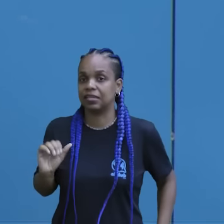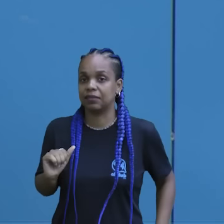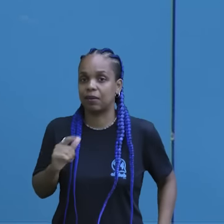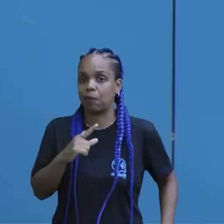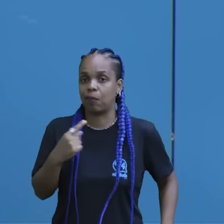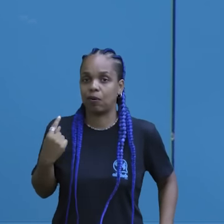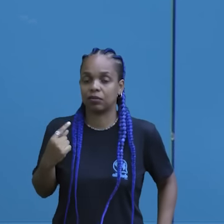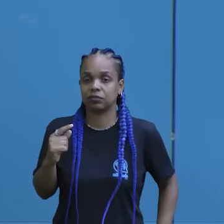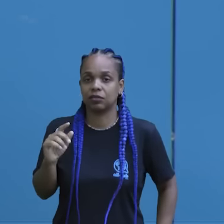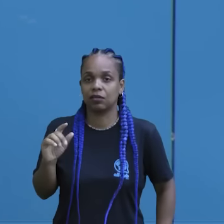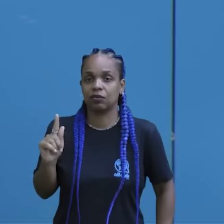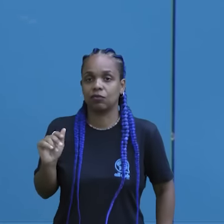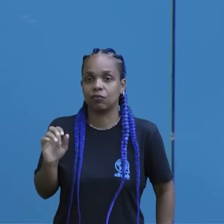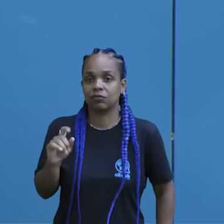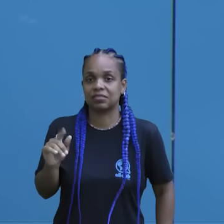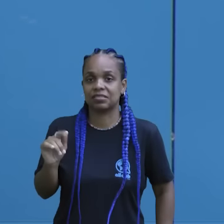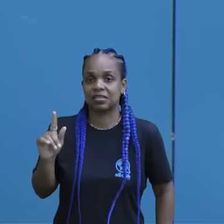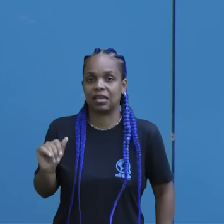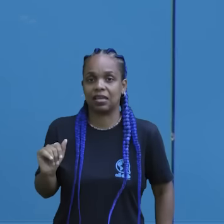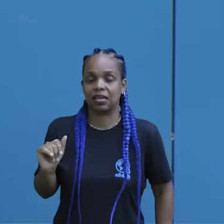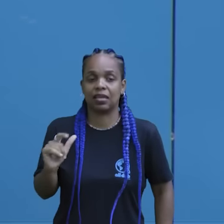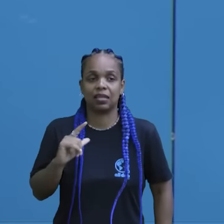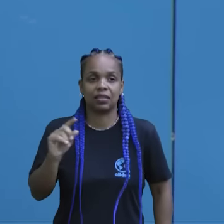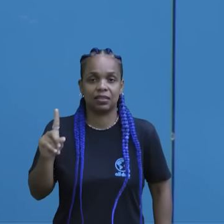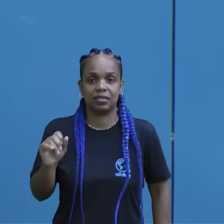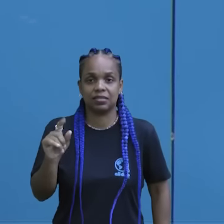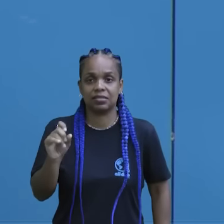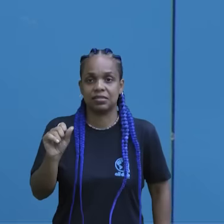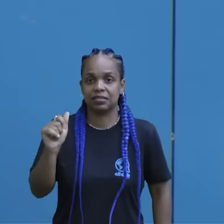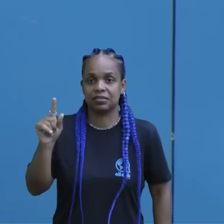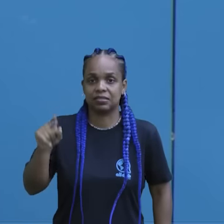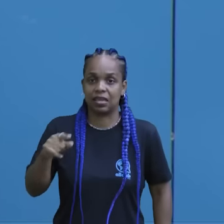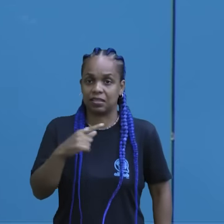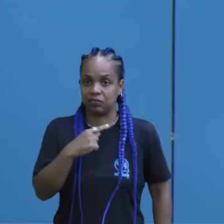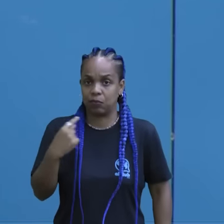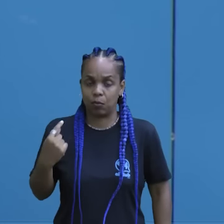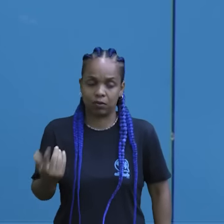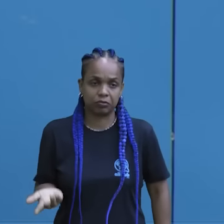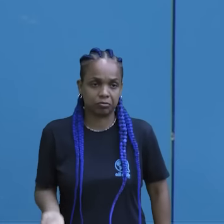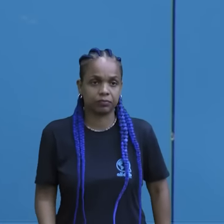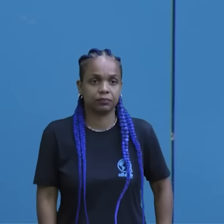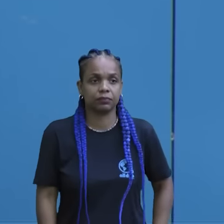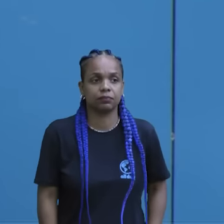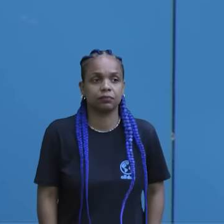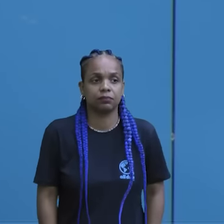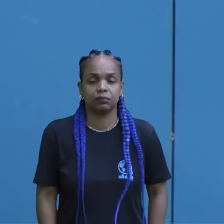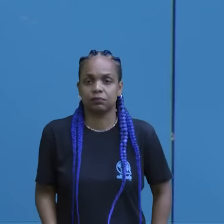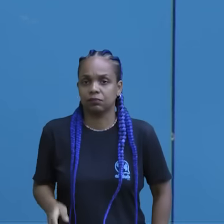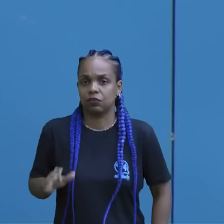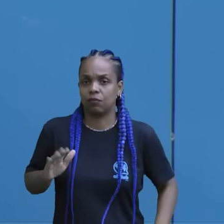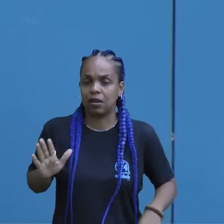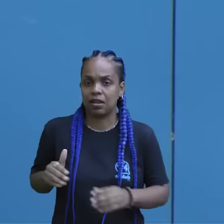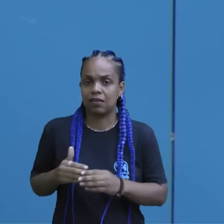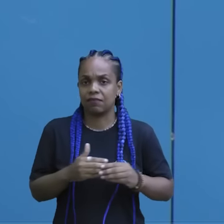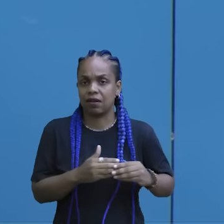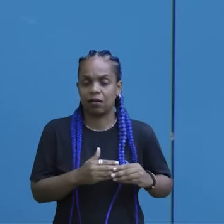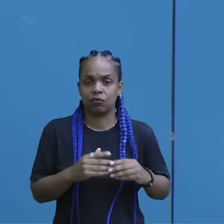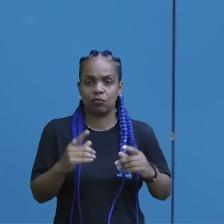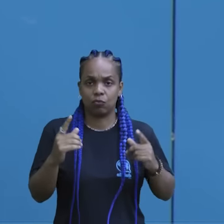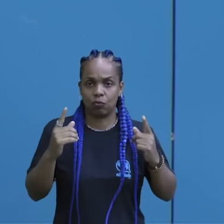Como levaram o corpo de Gonzaga de Sá dos subúrbios, uhum, no trem, até o Rio. E o Lima